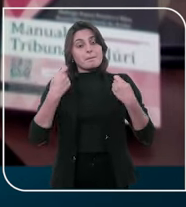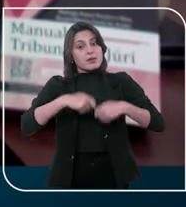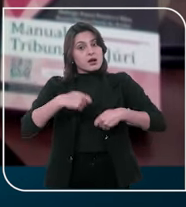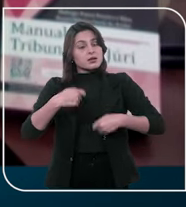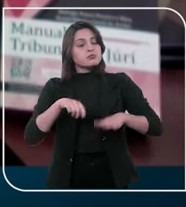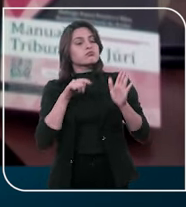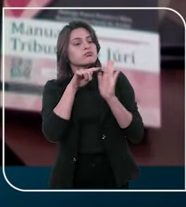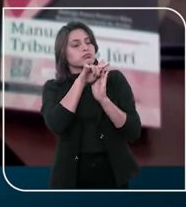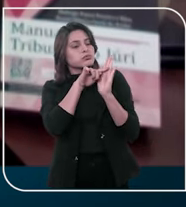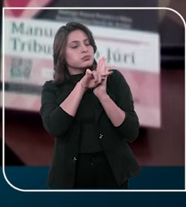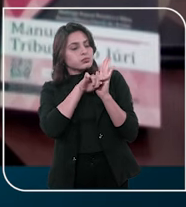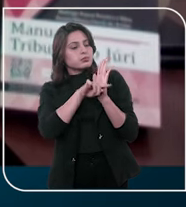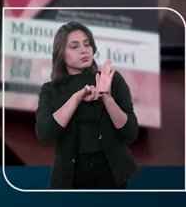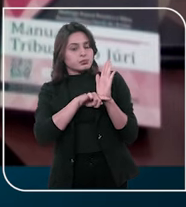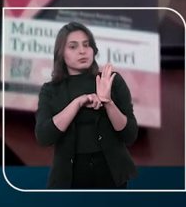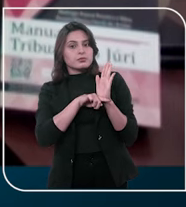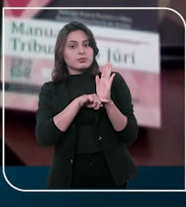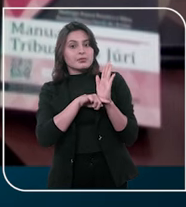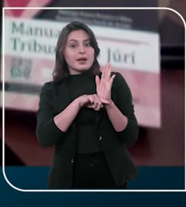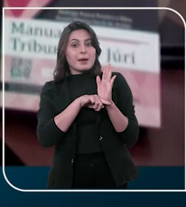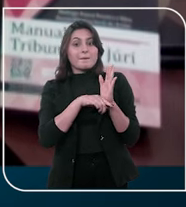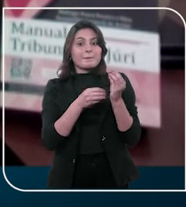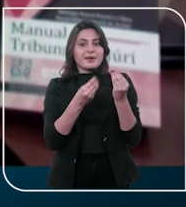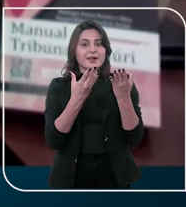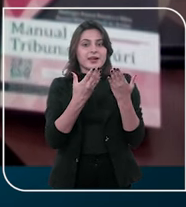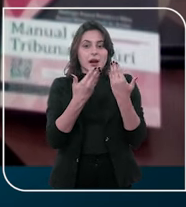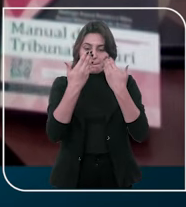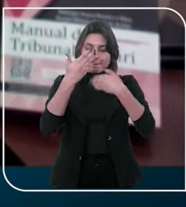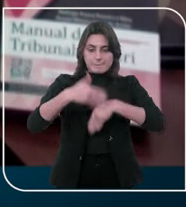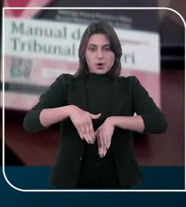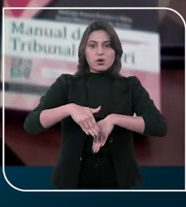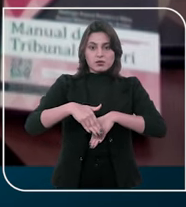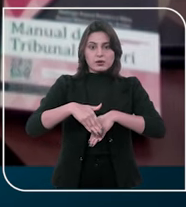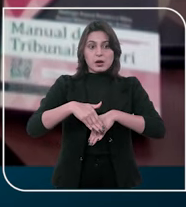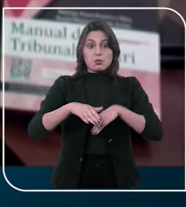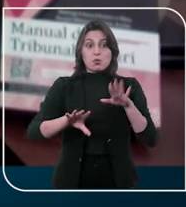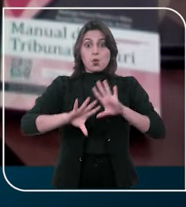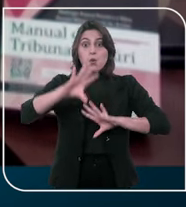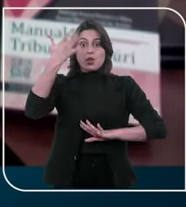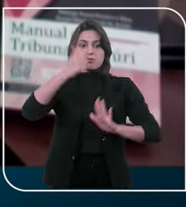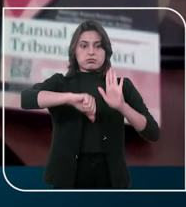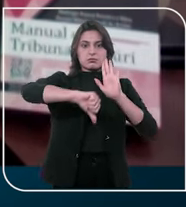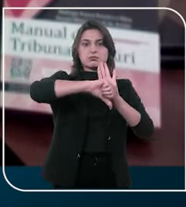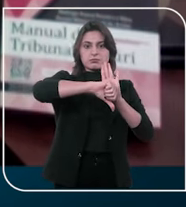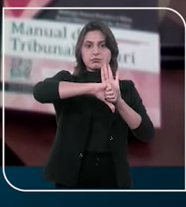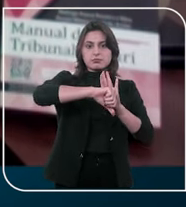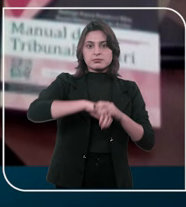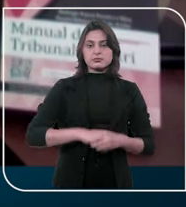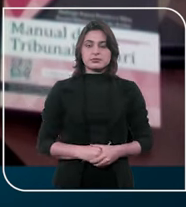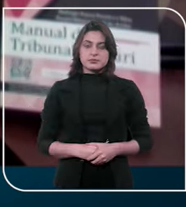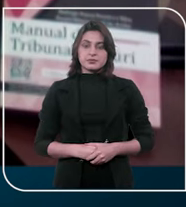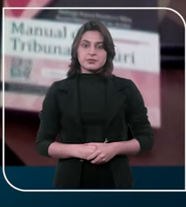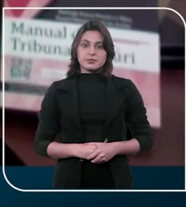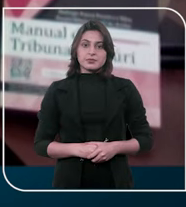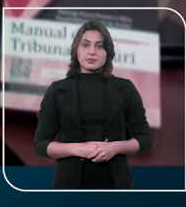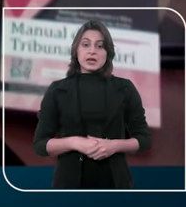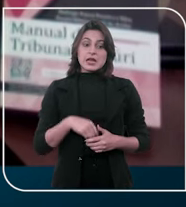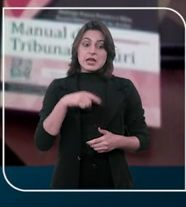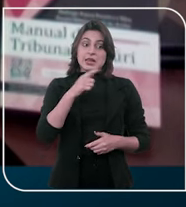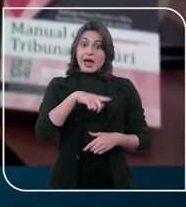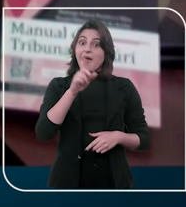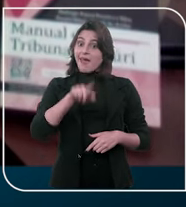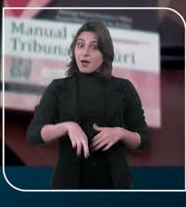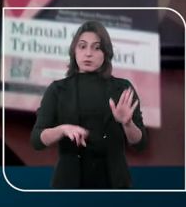a comprovação da materialidade do crime. E a materialidade é um requisito da decisão de pronúncia.